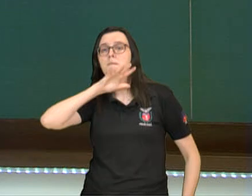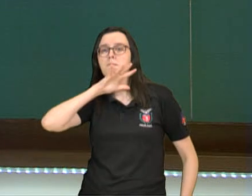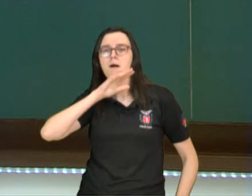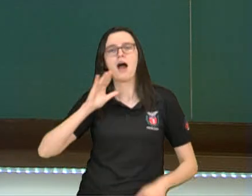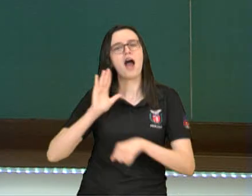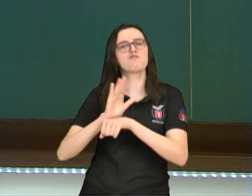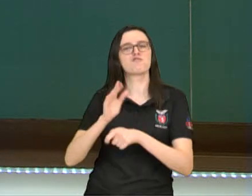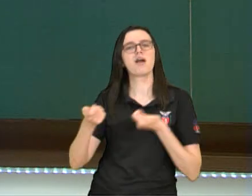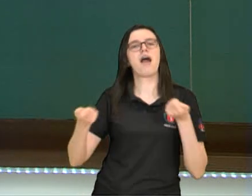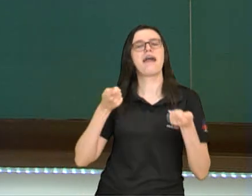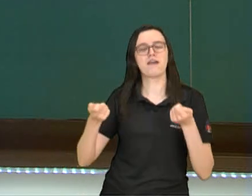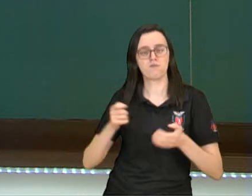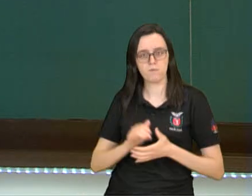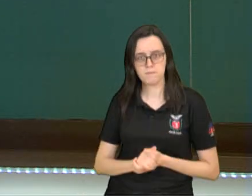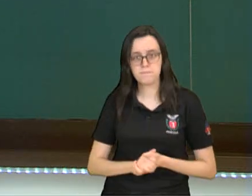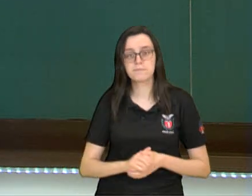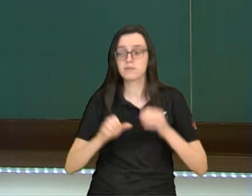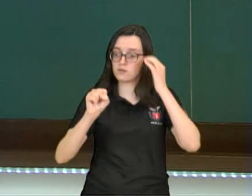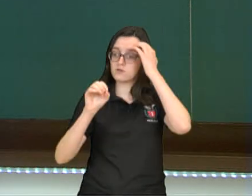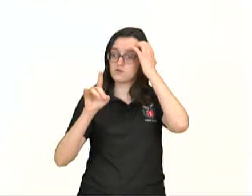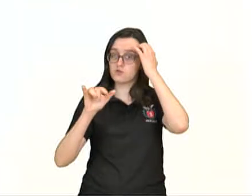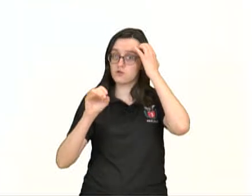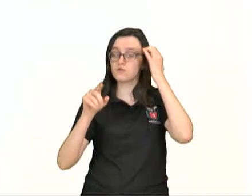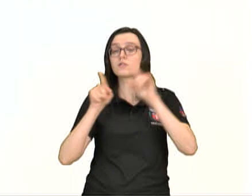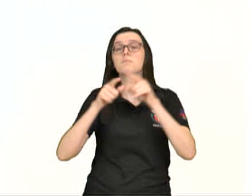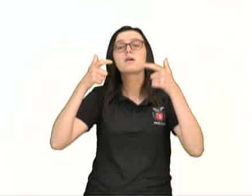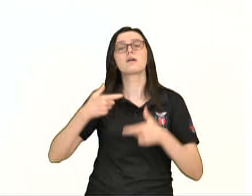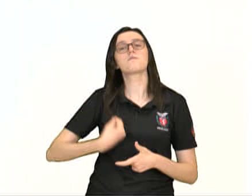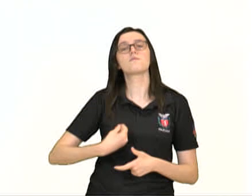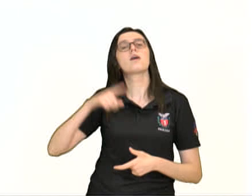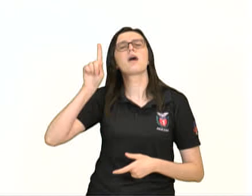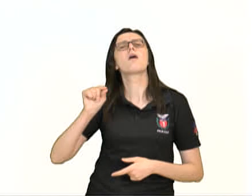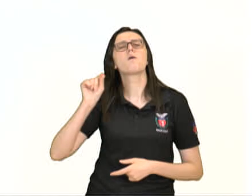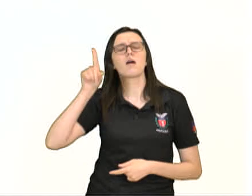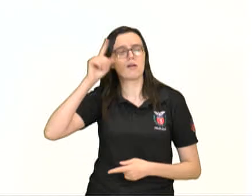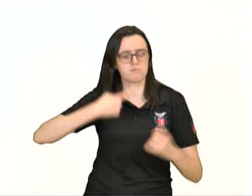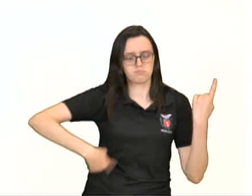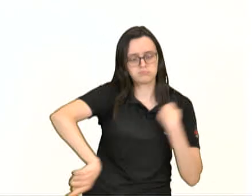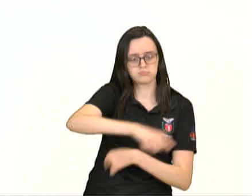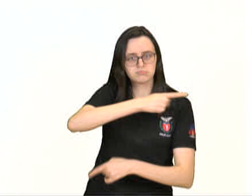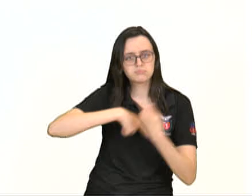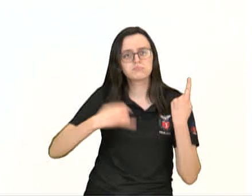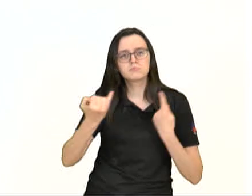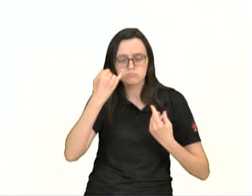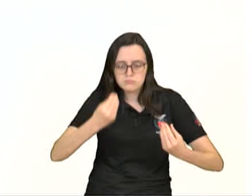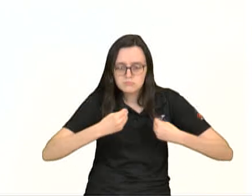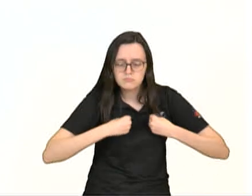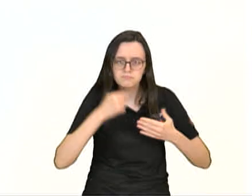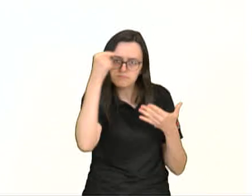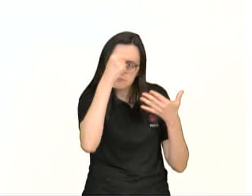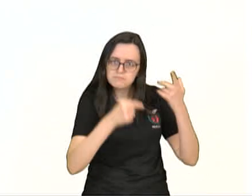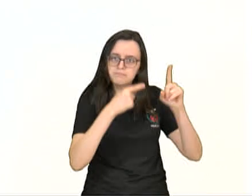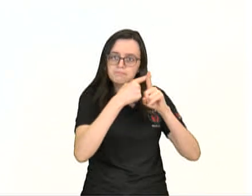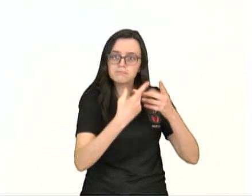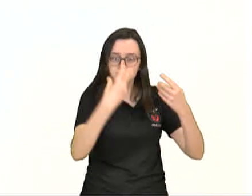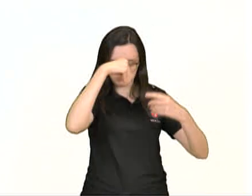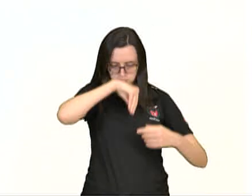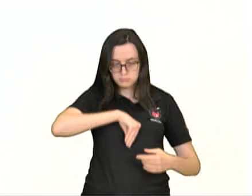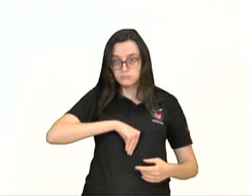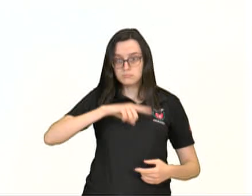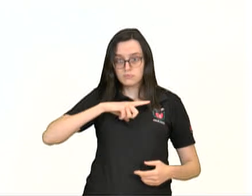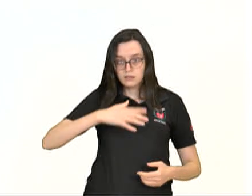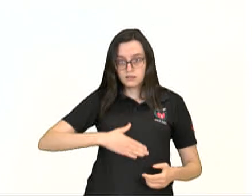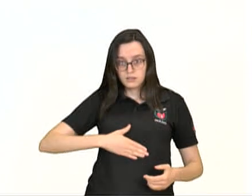que legal. E o sódio também está presente, gente, no transporte de nutrientes, no intestino delgado e